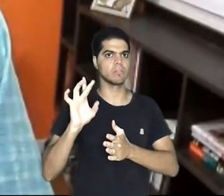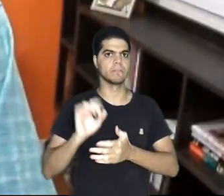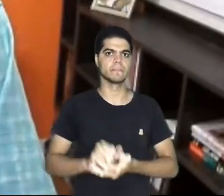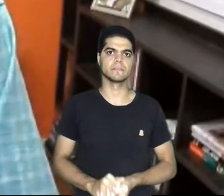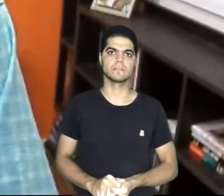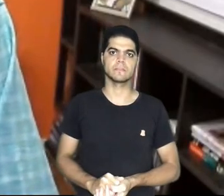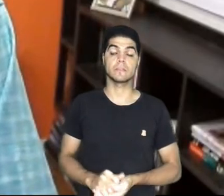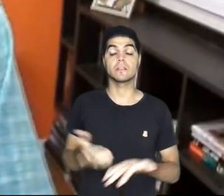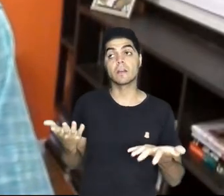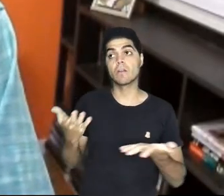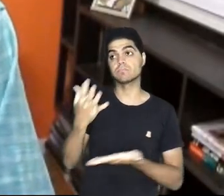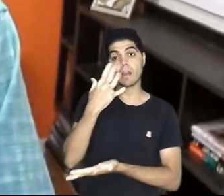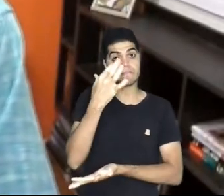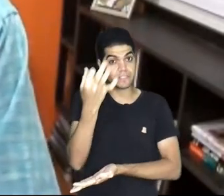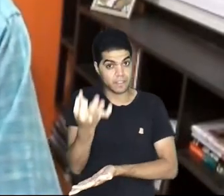da